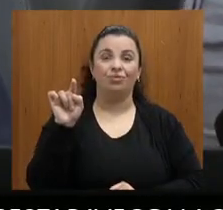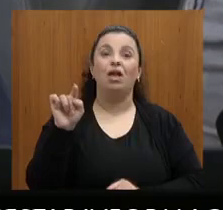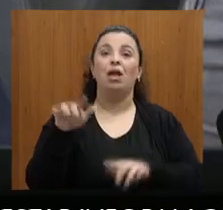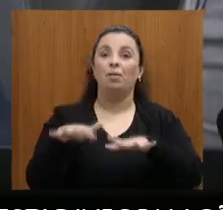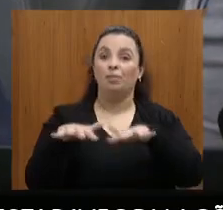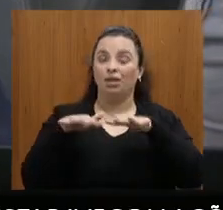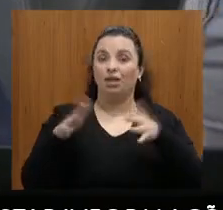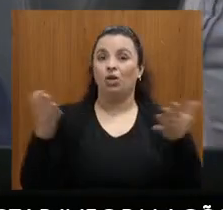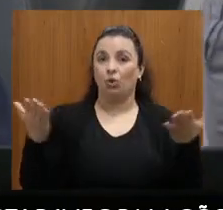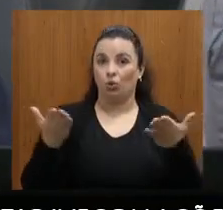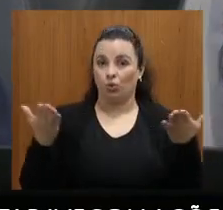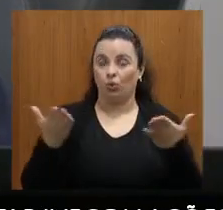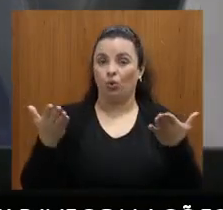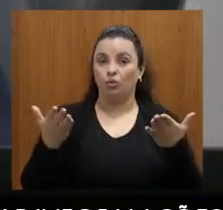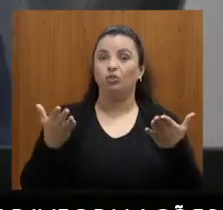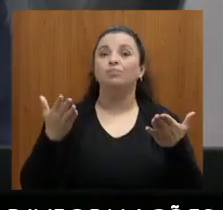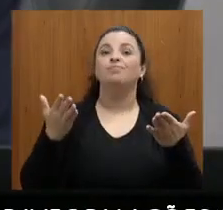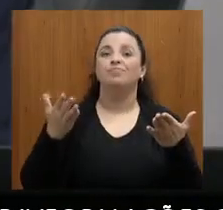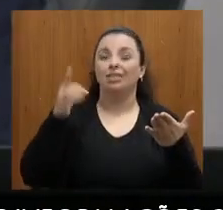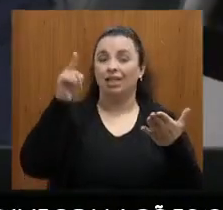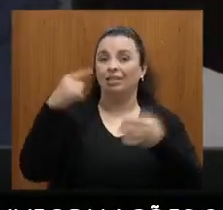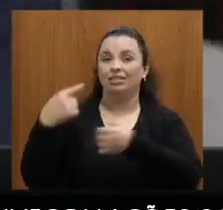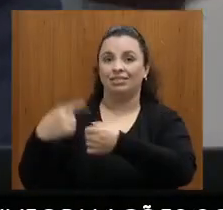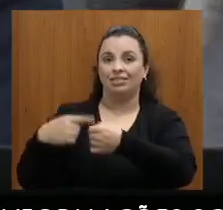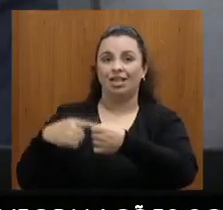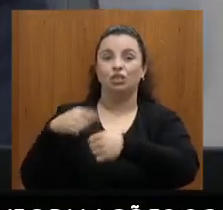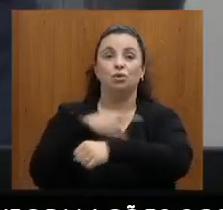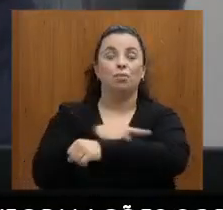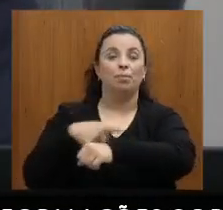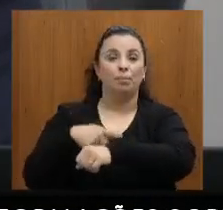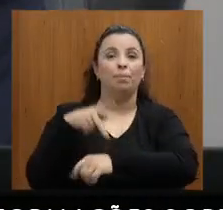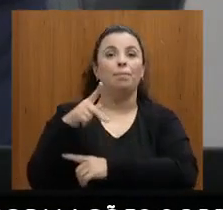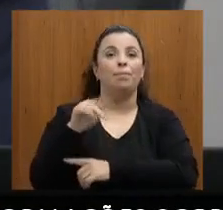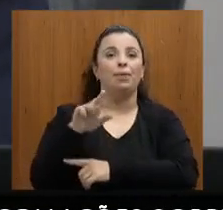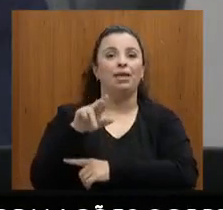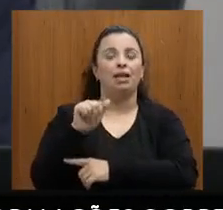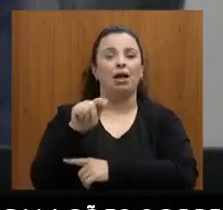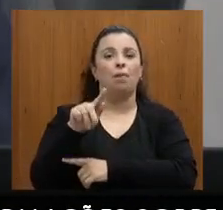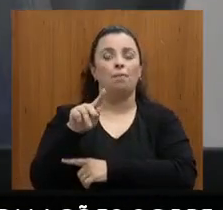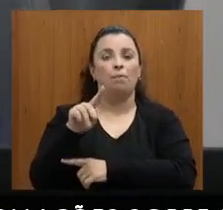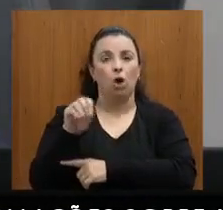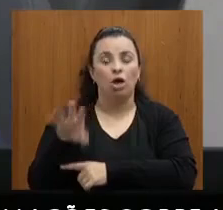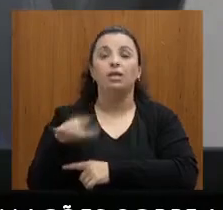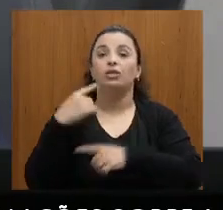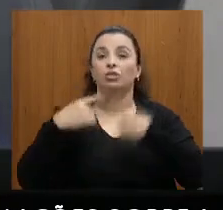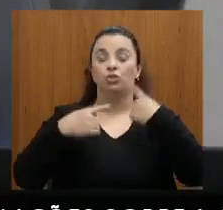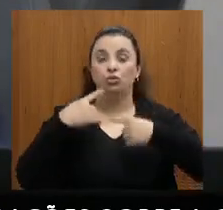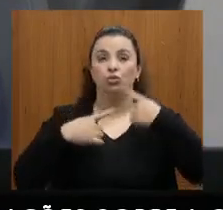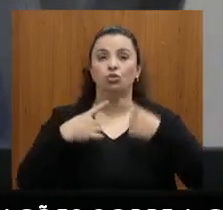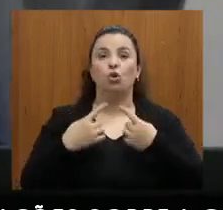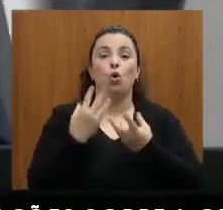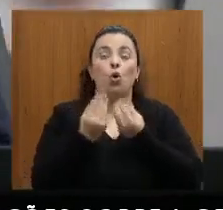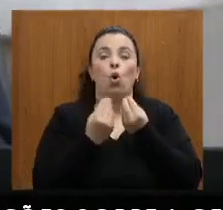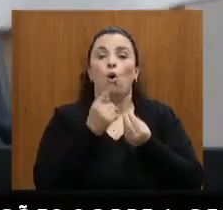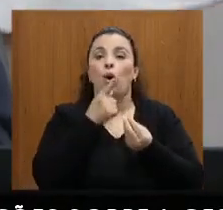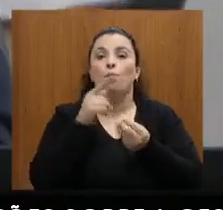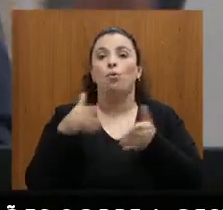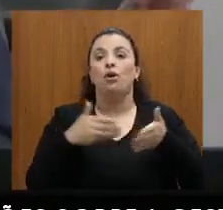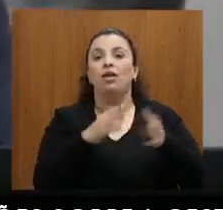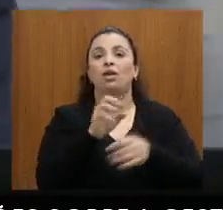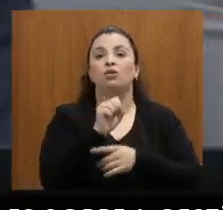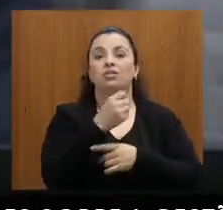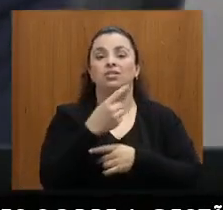uma audiência pública em Pirapora, onde se discutiu a questão da recuperação do Rio de Francisco,